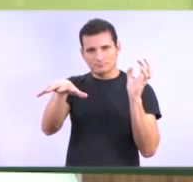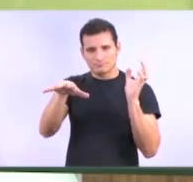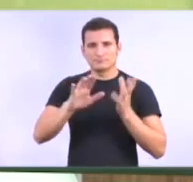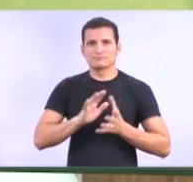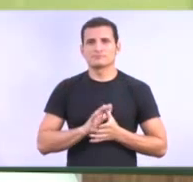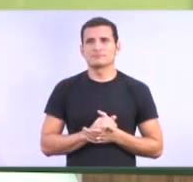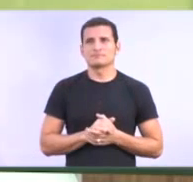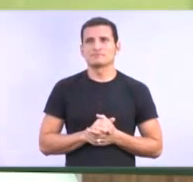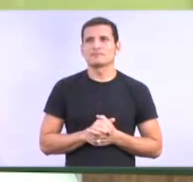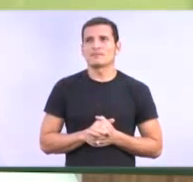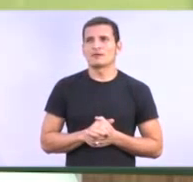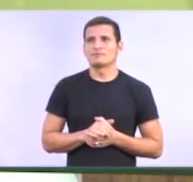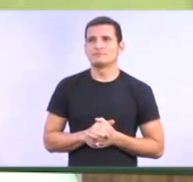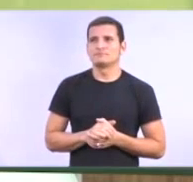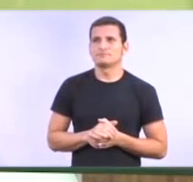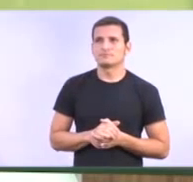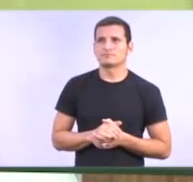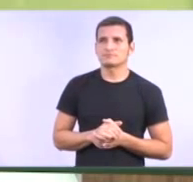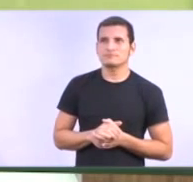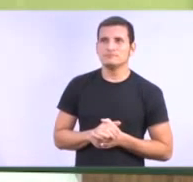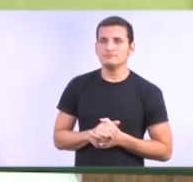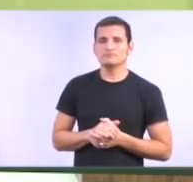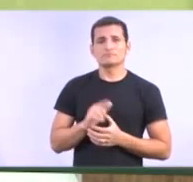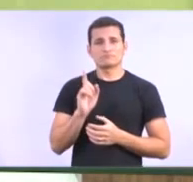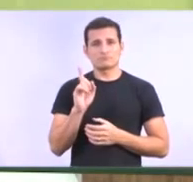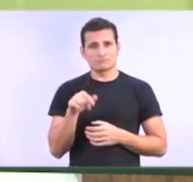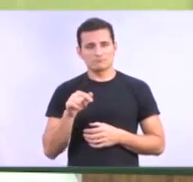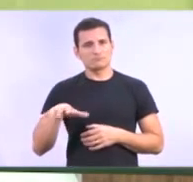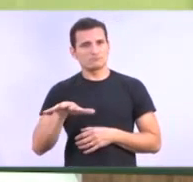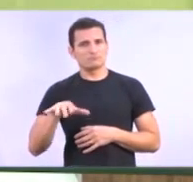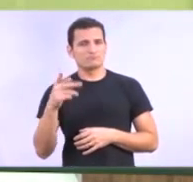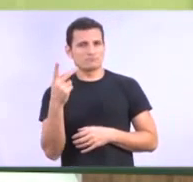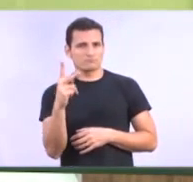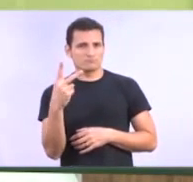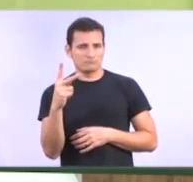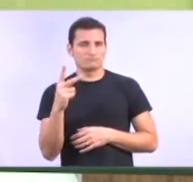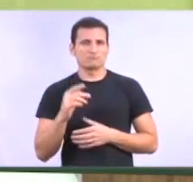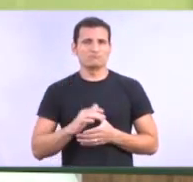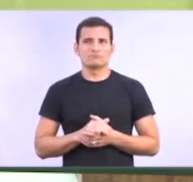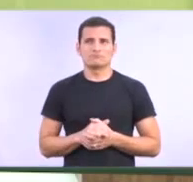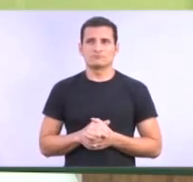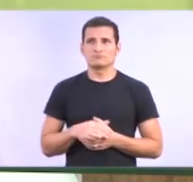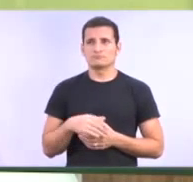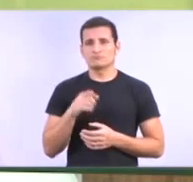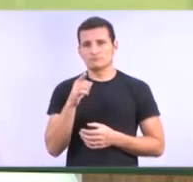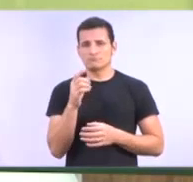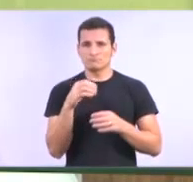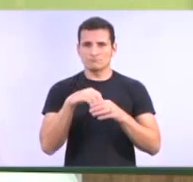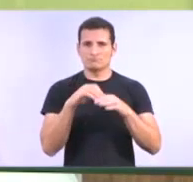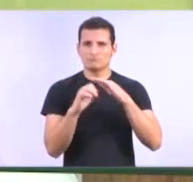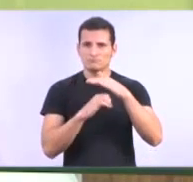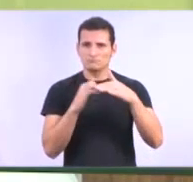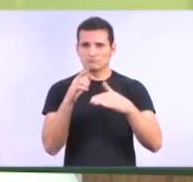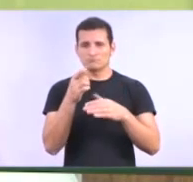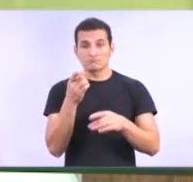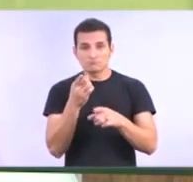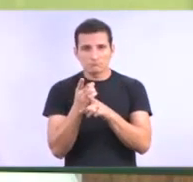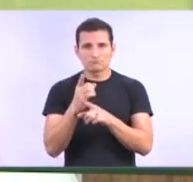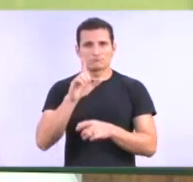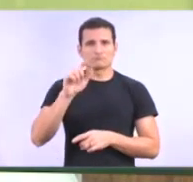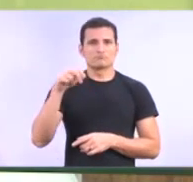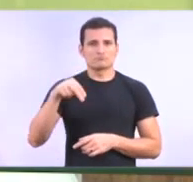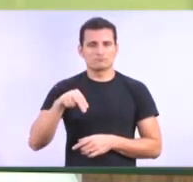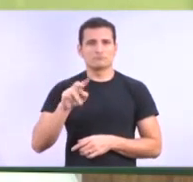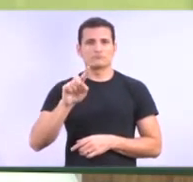Lembrou? Muito bem. Então, esse vai ser o seu ambiente. Quer dizer, você então, quando for para uma empresa, você vai encontrar uma LAN, uma